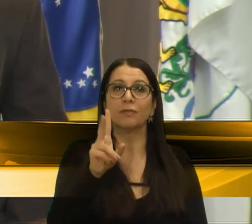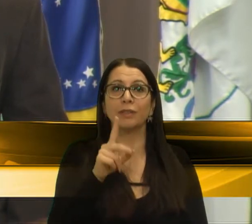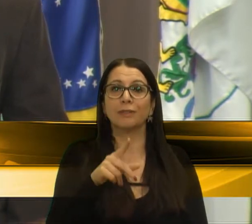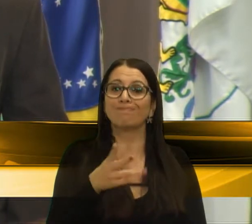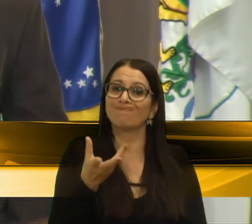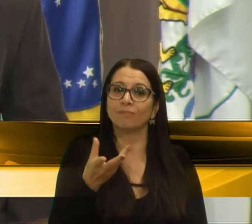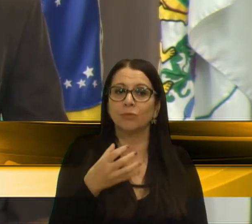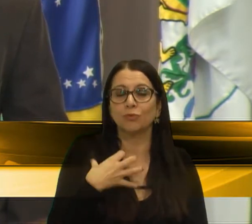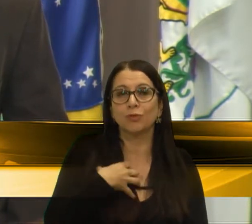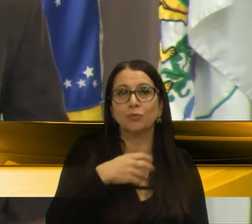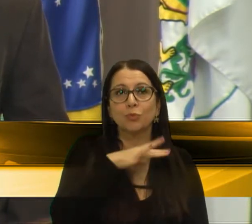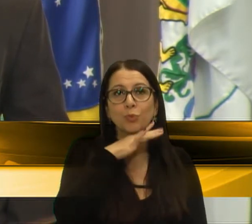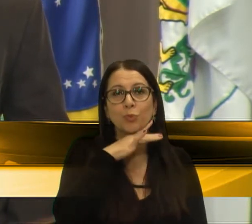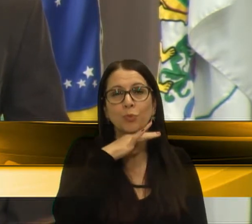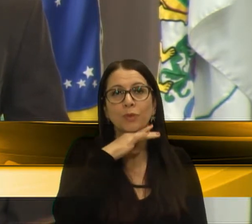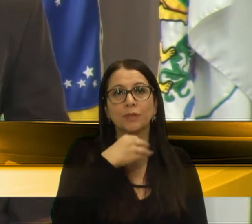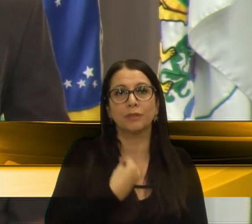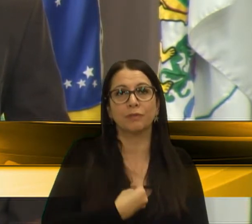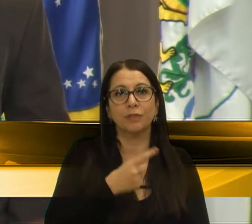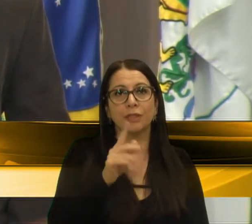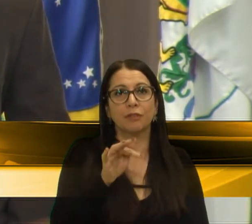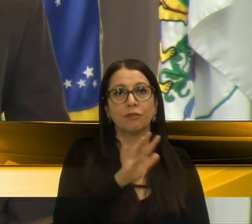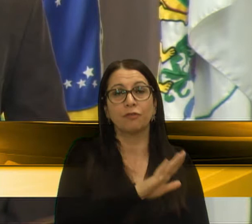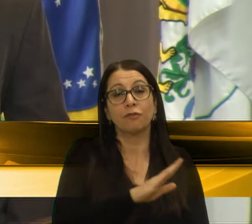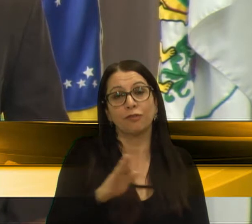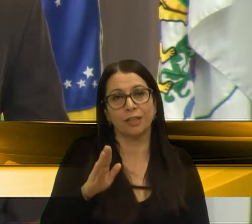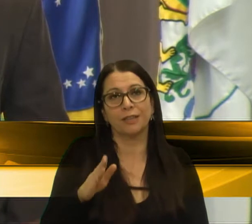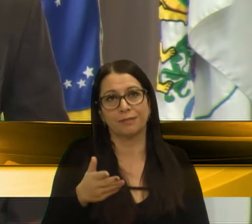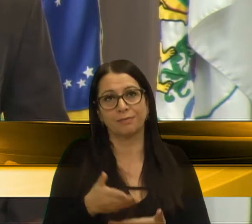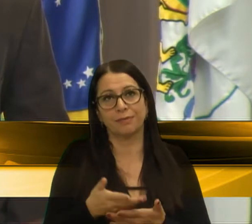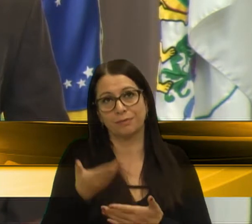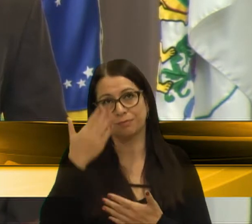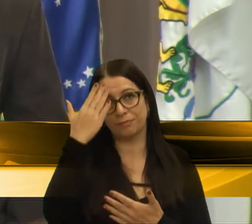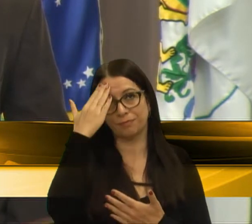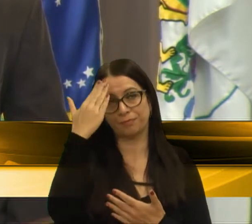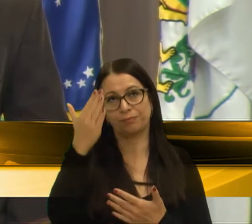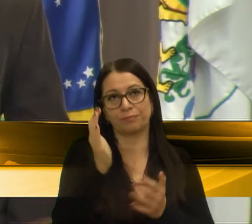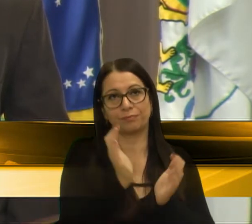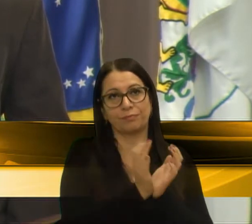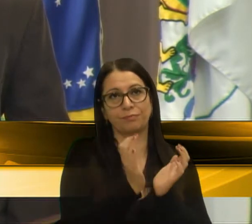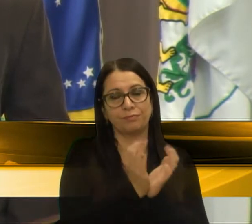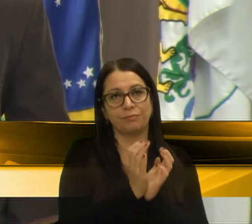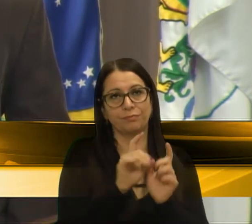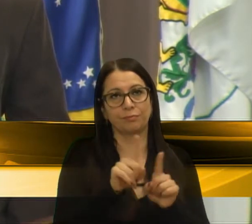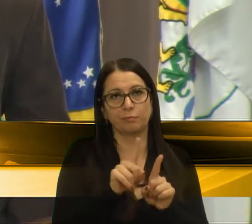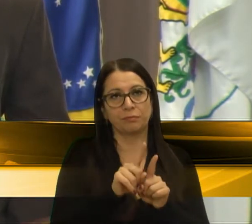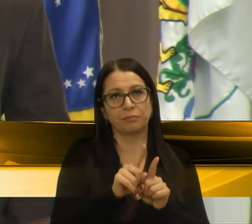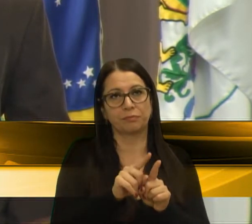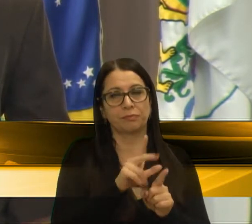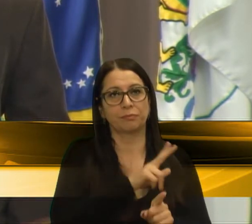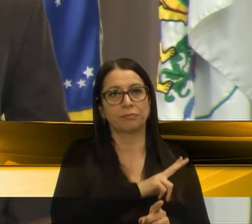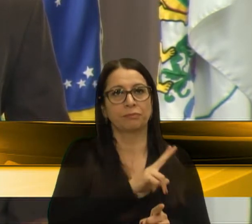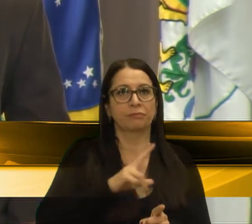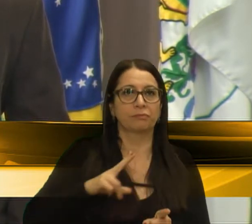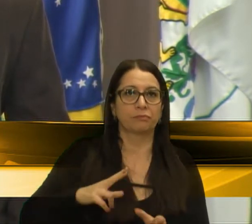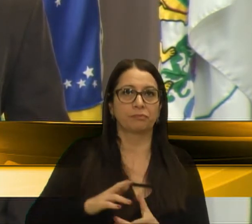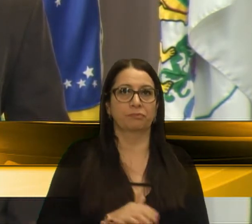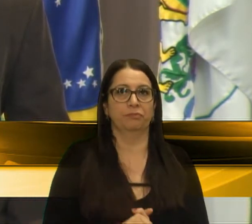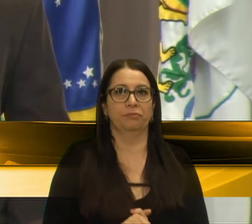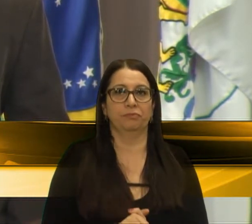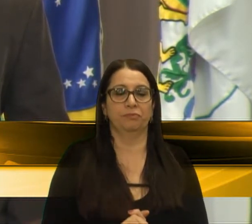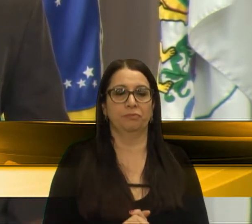ruim da vida, que é o fim dela, né? Então, queria agradecer à equipe, queria agradecer aos pacientes,